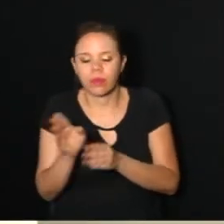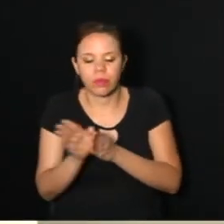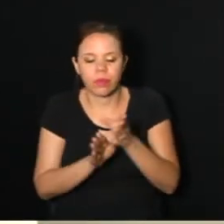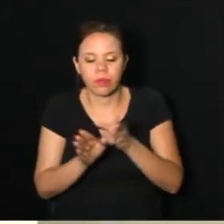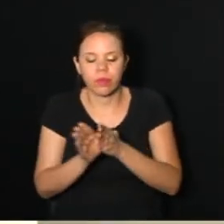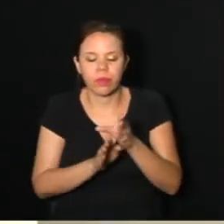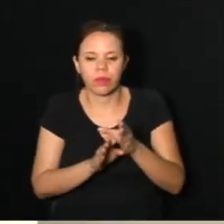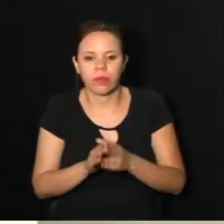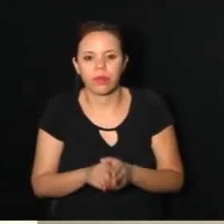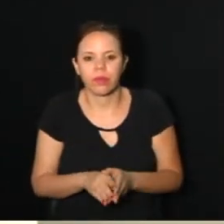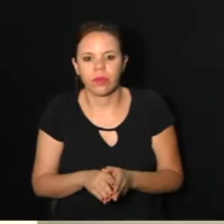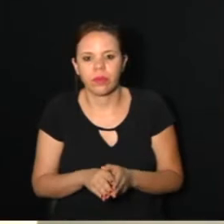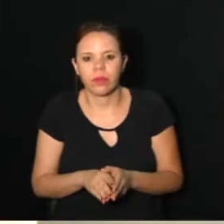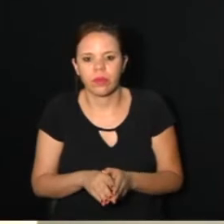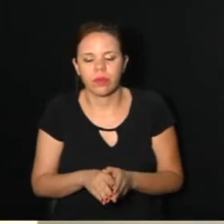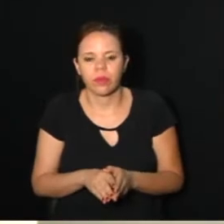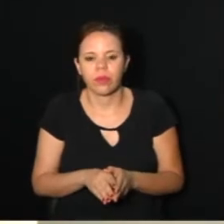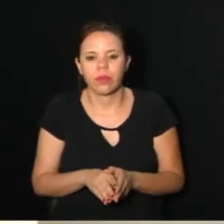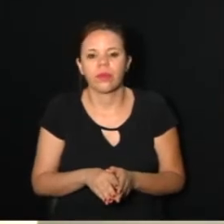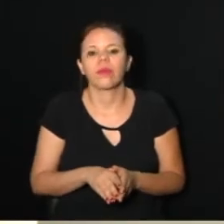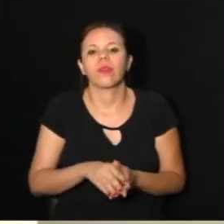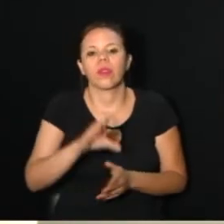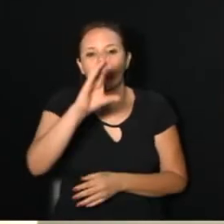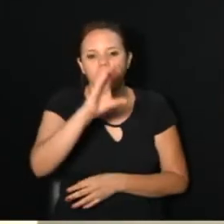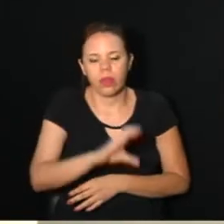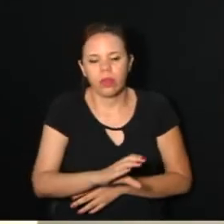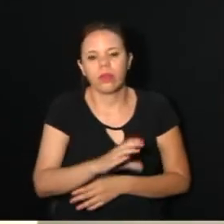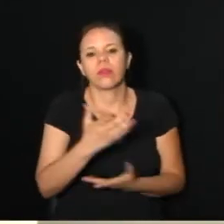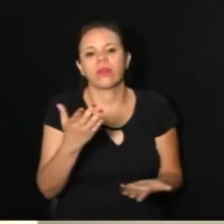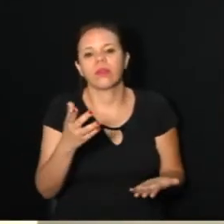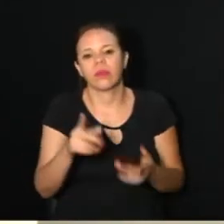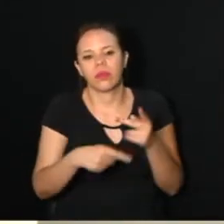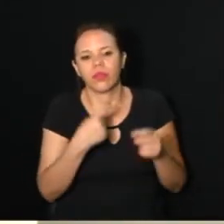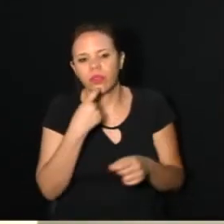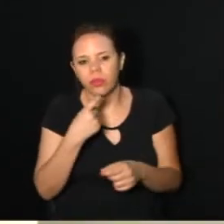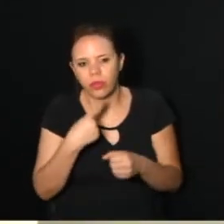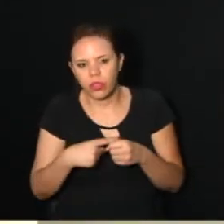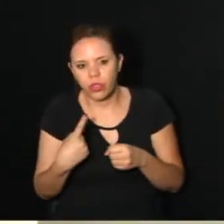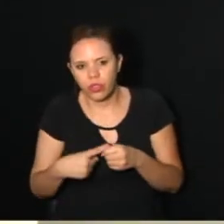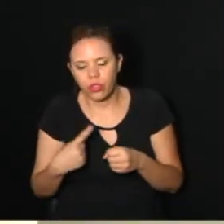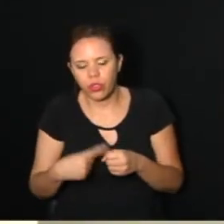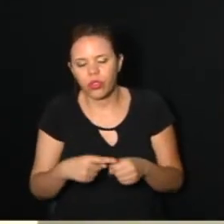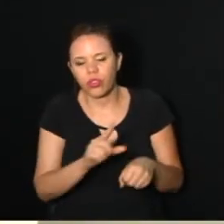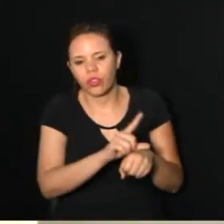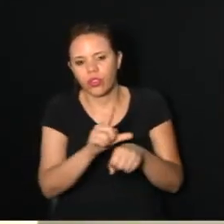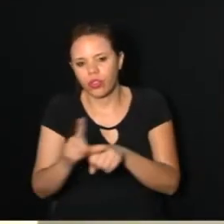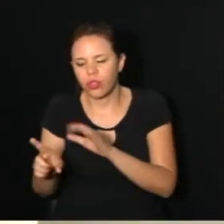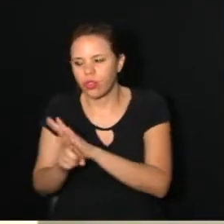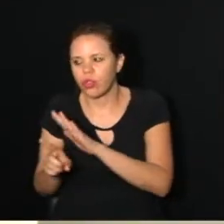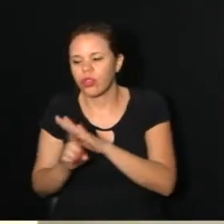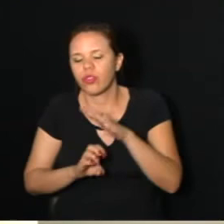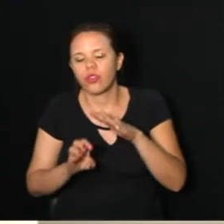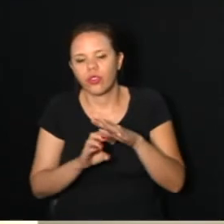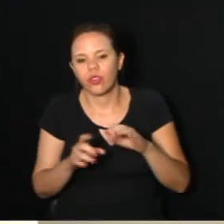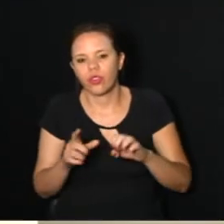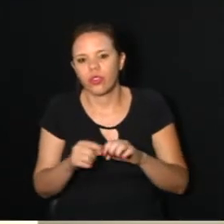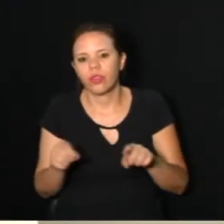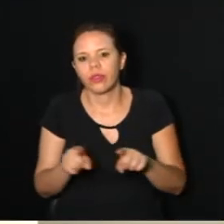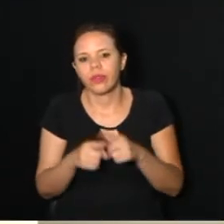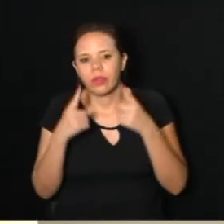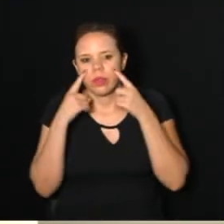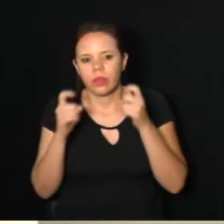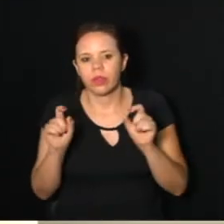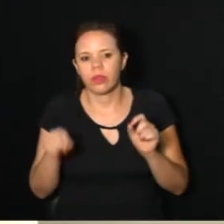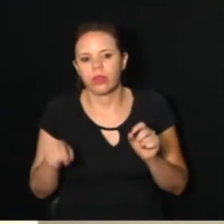orientação aos munícipes, aos comerciantes, ou seja, a todas as pessoas